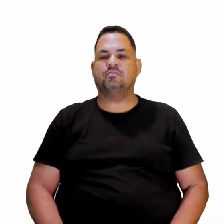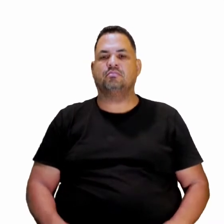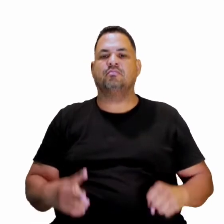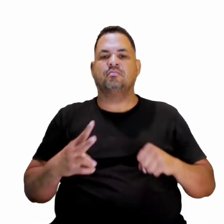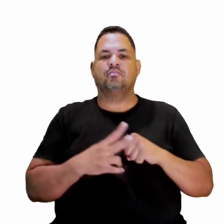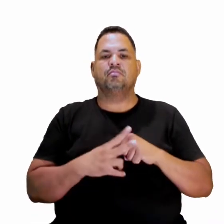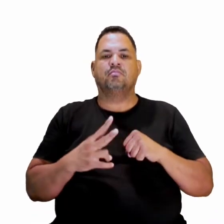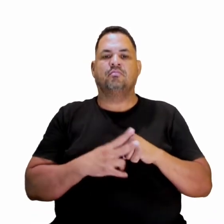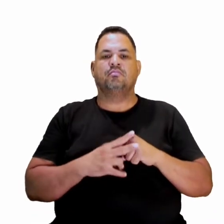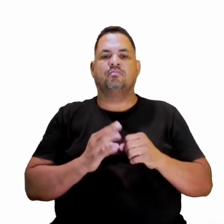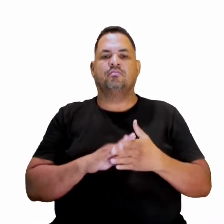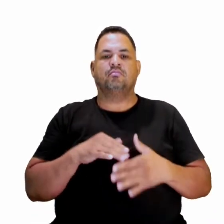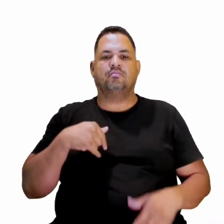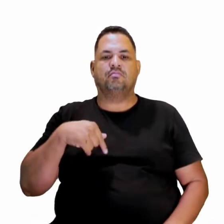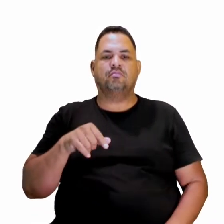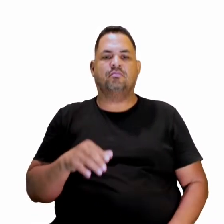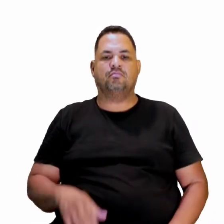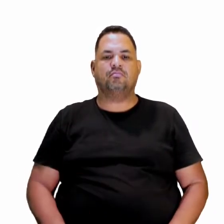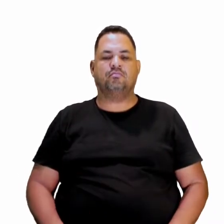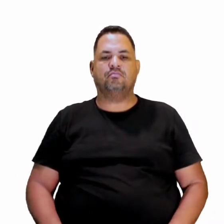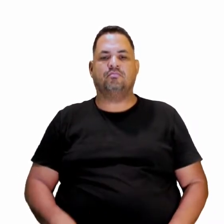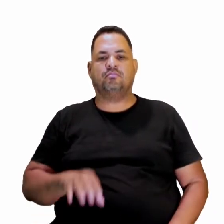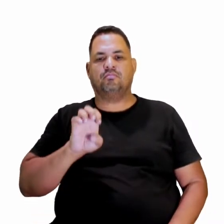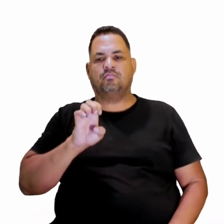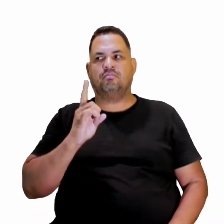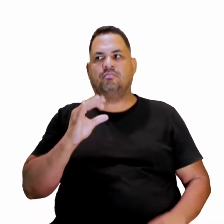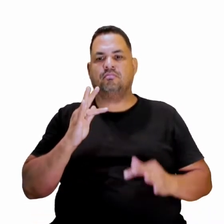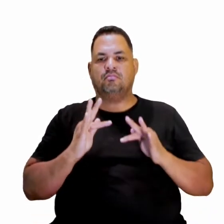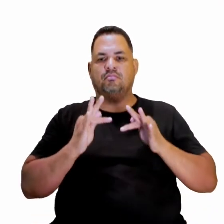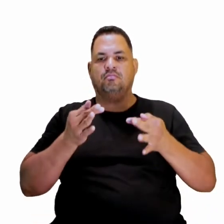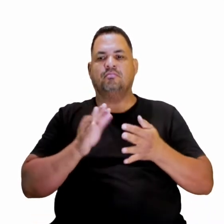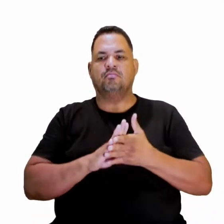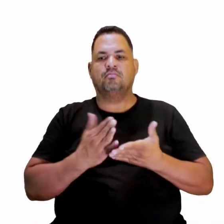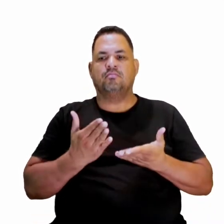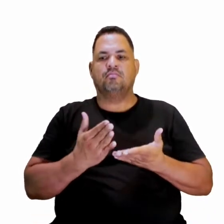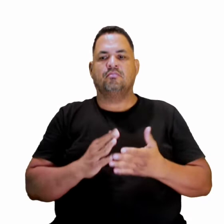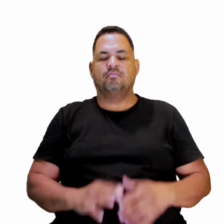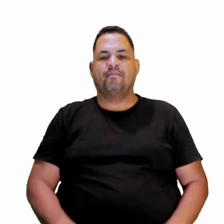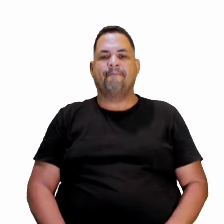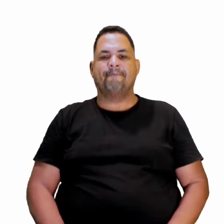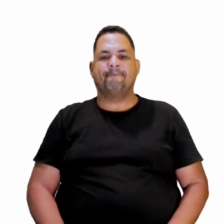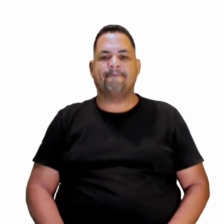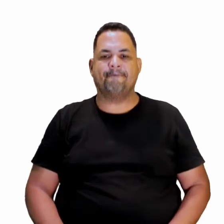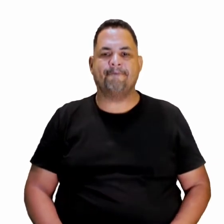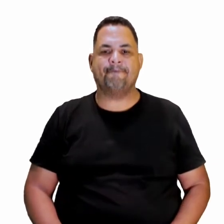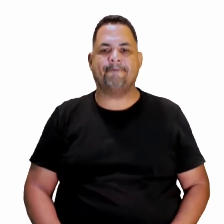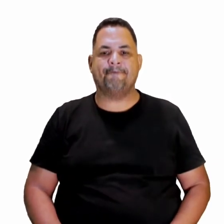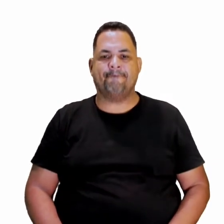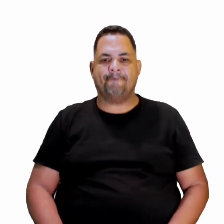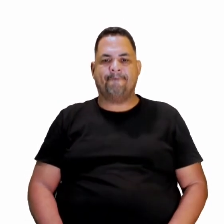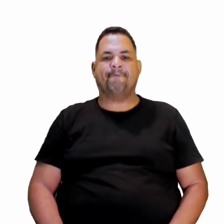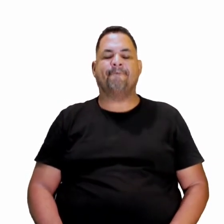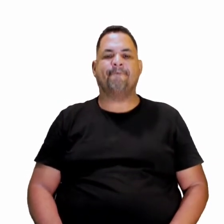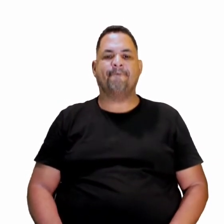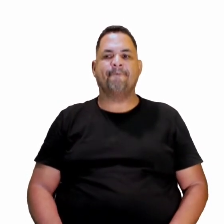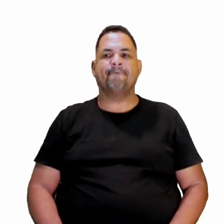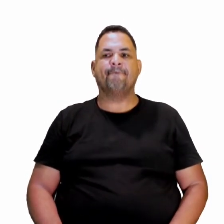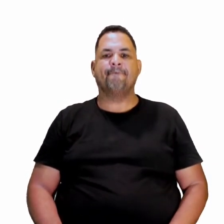verbo pass, que vai ficar com ed no final. Tá vendo como eu faço o passado? Só acrescento o